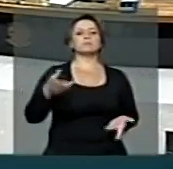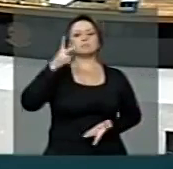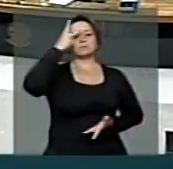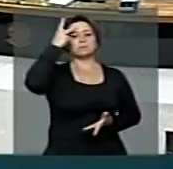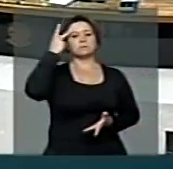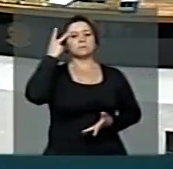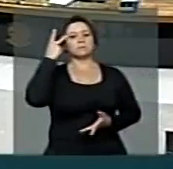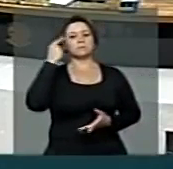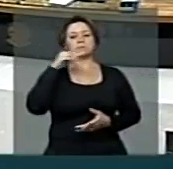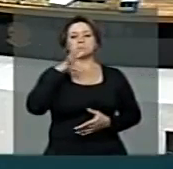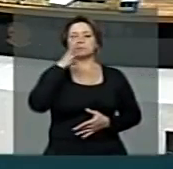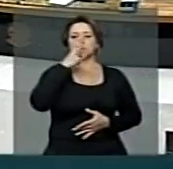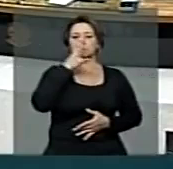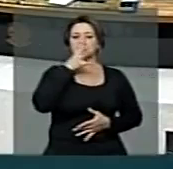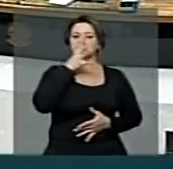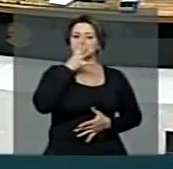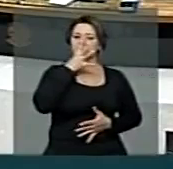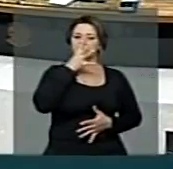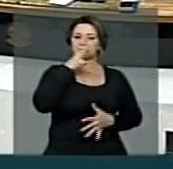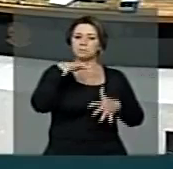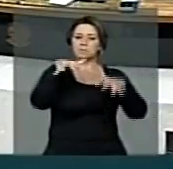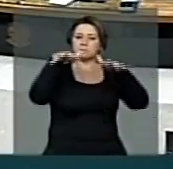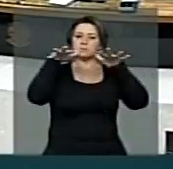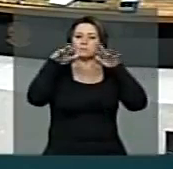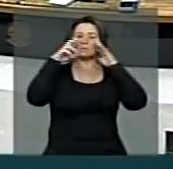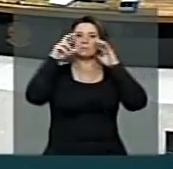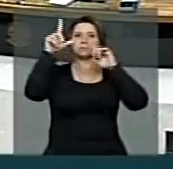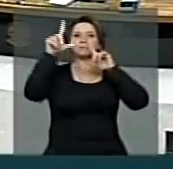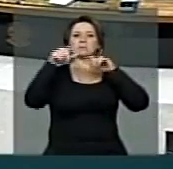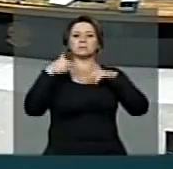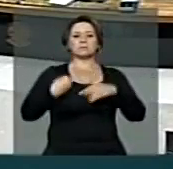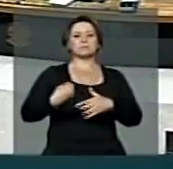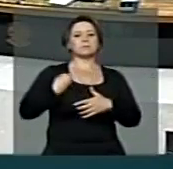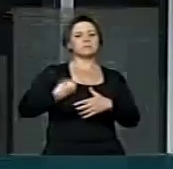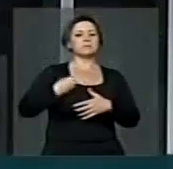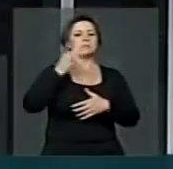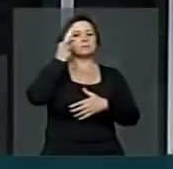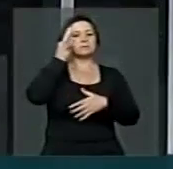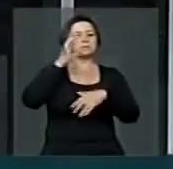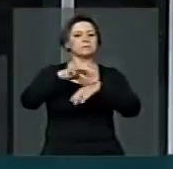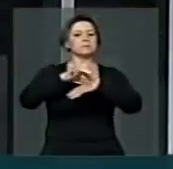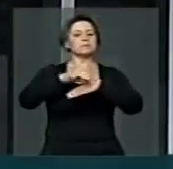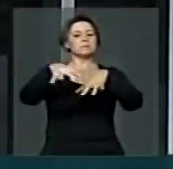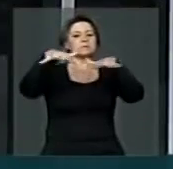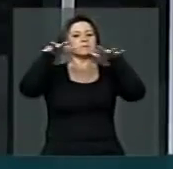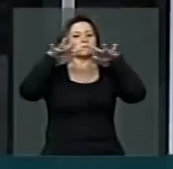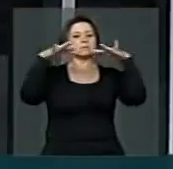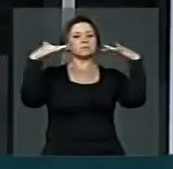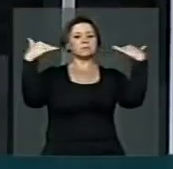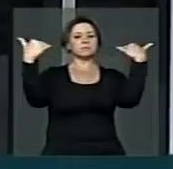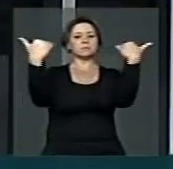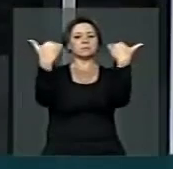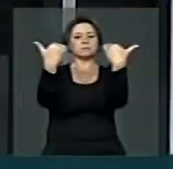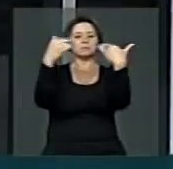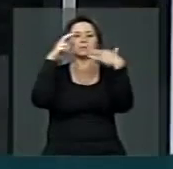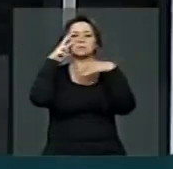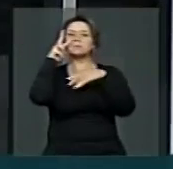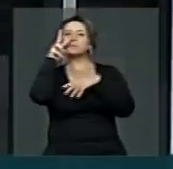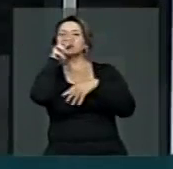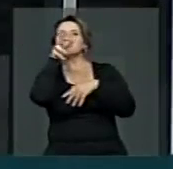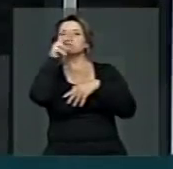plateia distinta que nos assiste presencialmente aqui na Câmara dos Deputados,